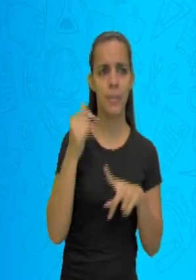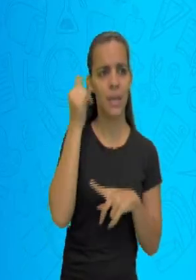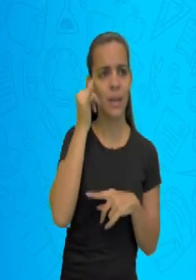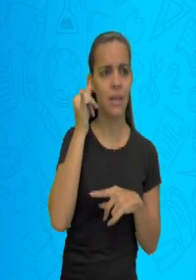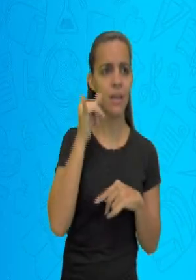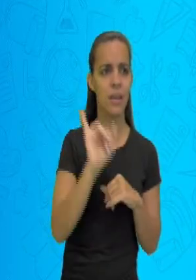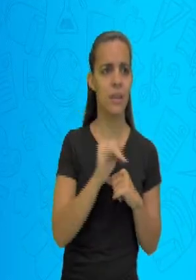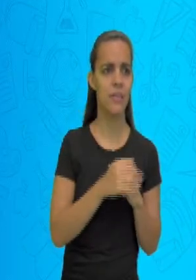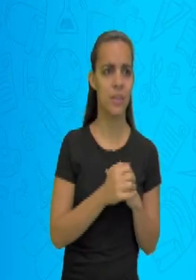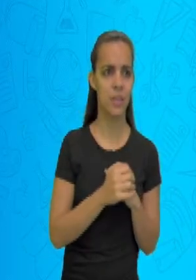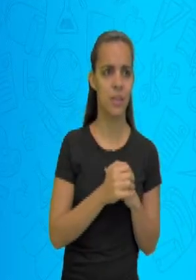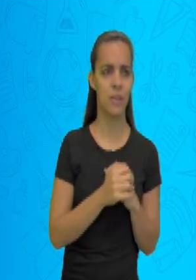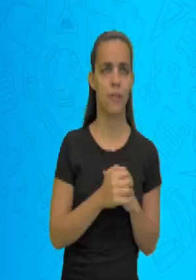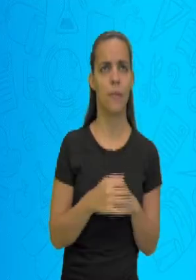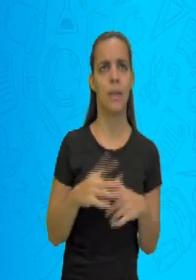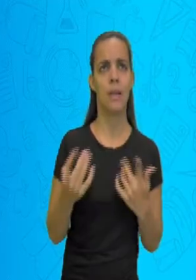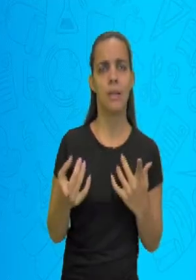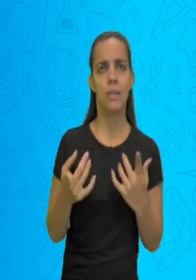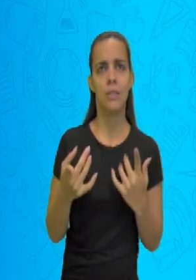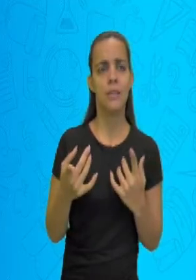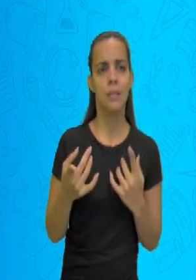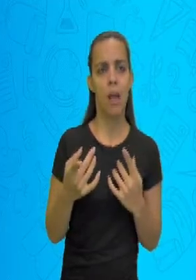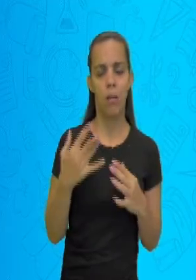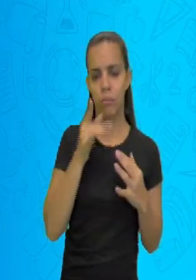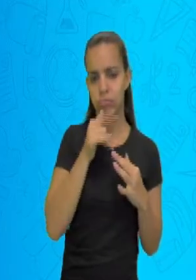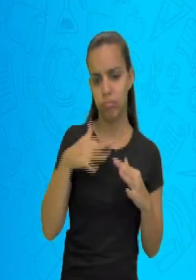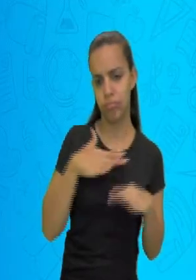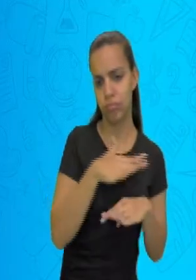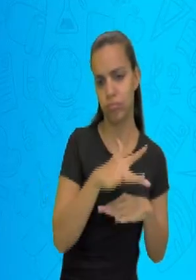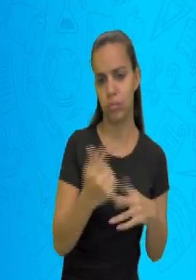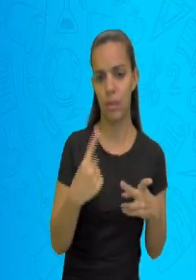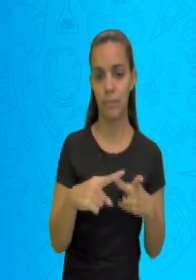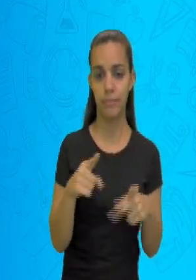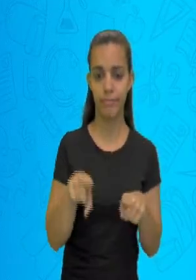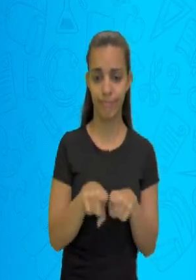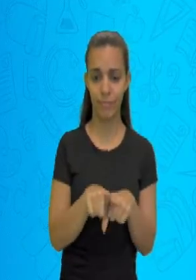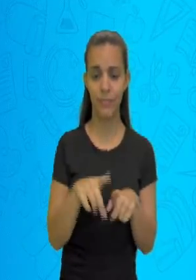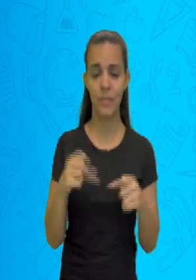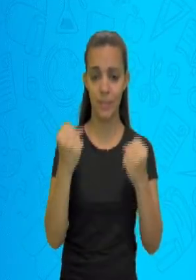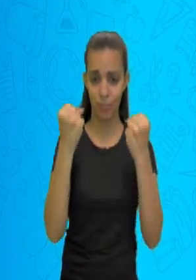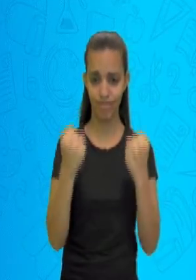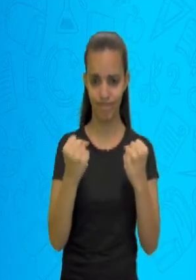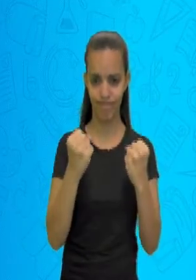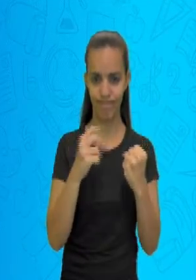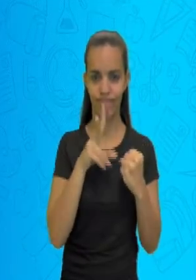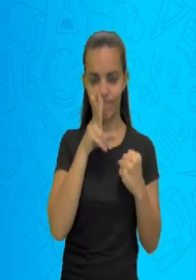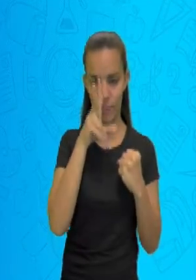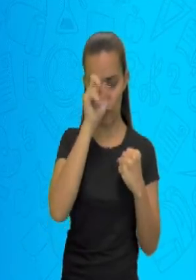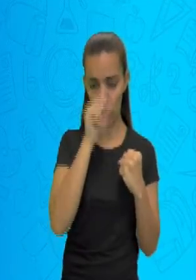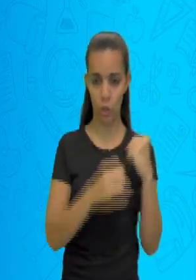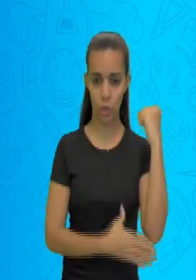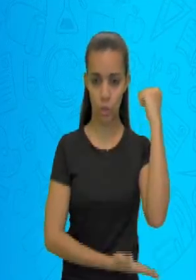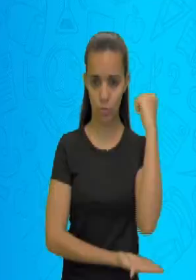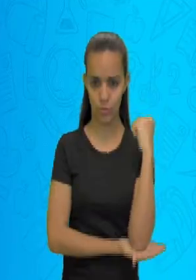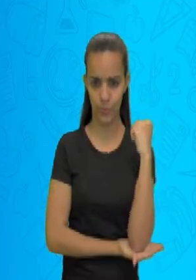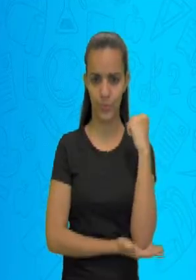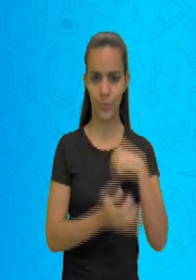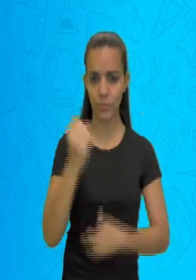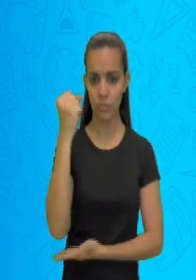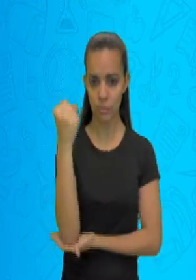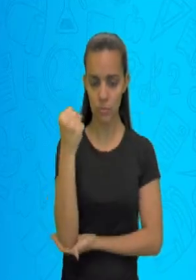preciso de ter uma estrutura muito forte, muito profunda. Então, as construções são diferentes de lugar para